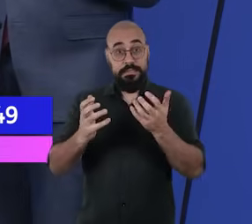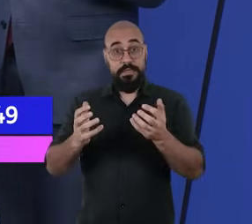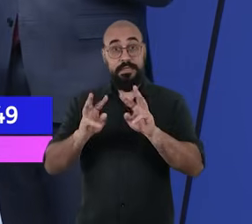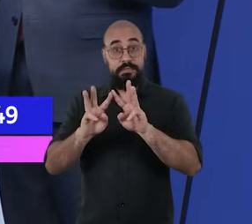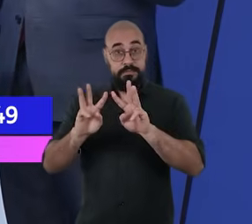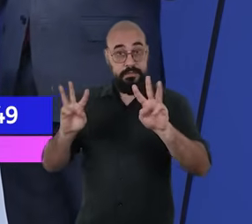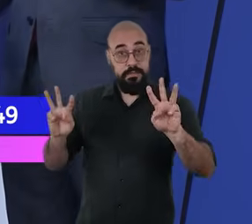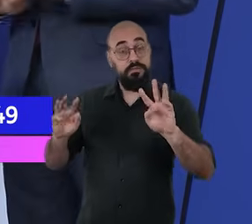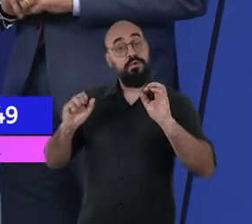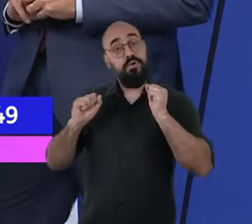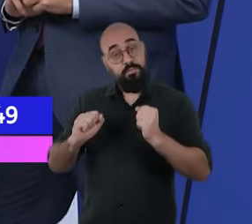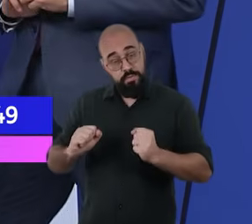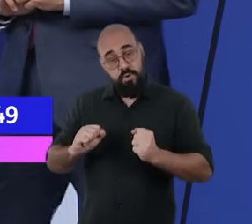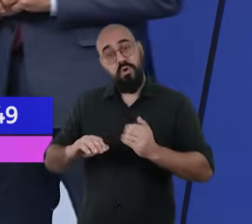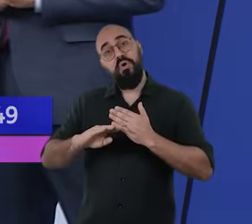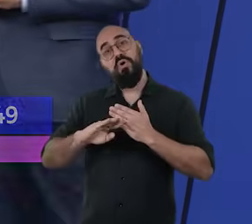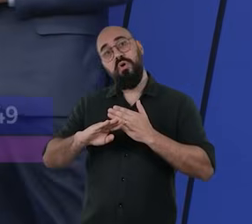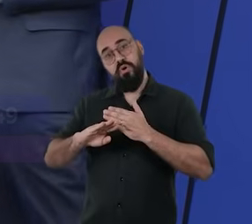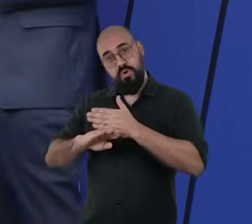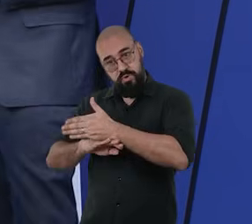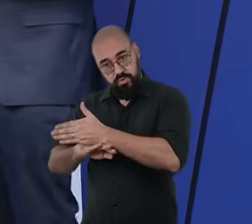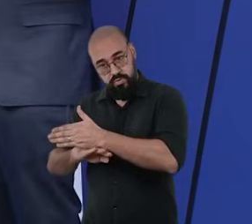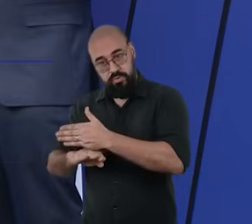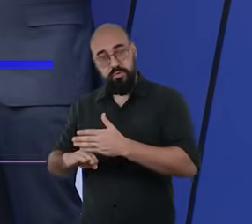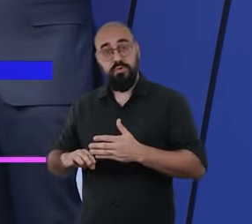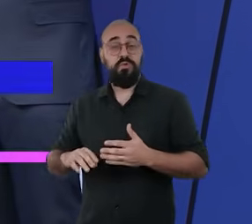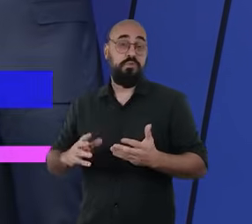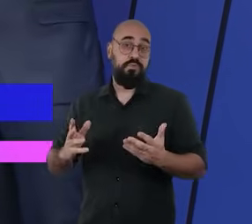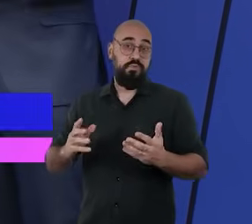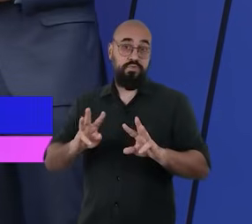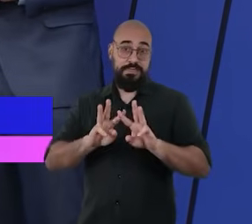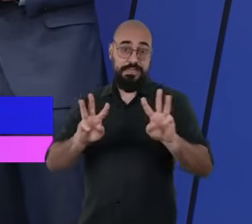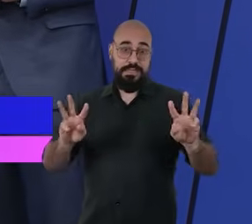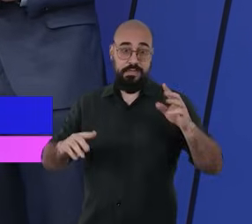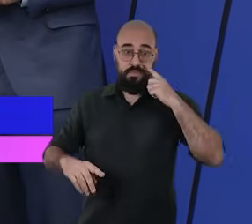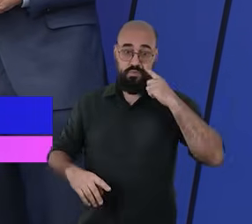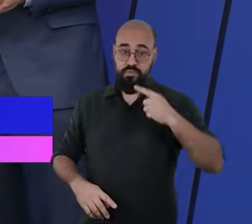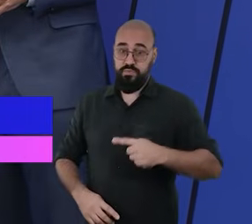no nosso site, também é possível. O endereço é